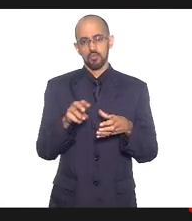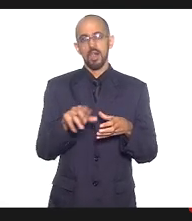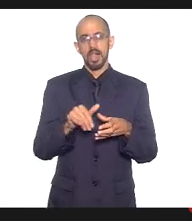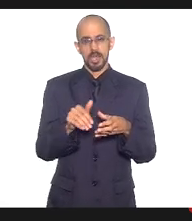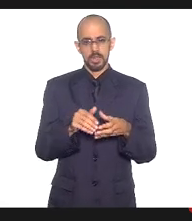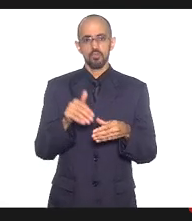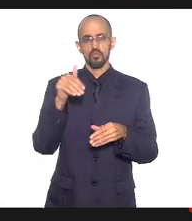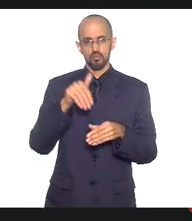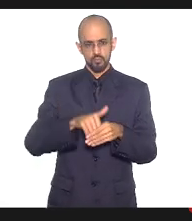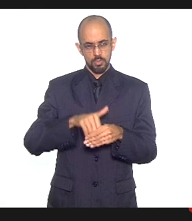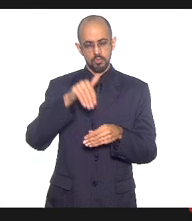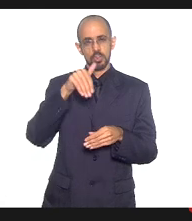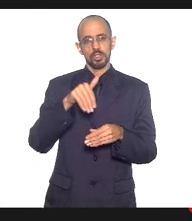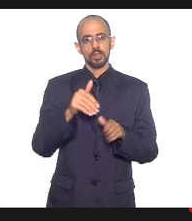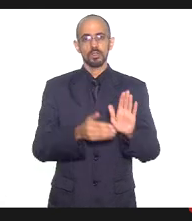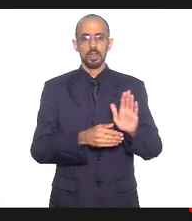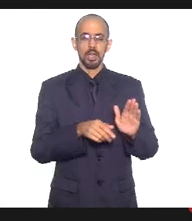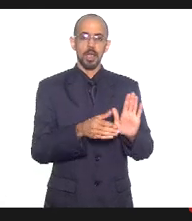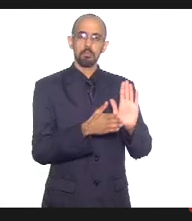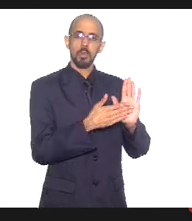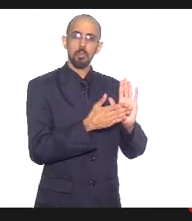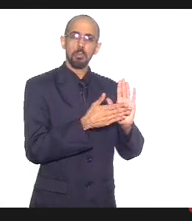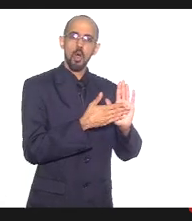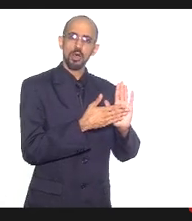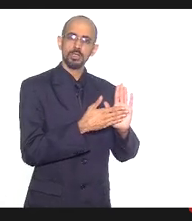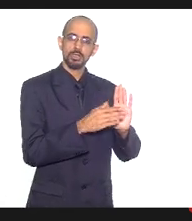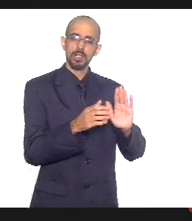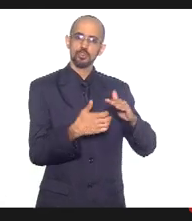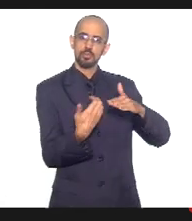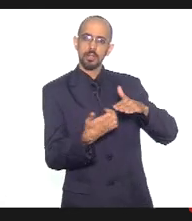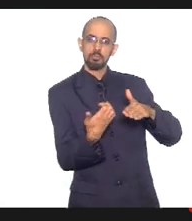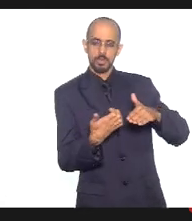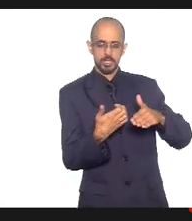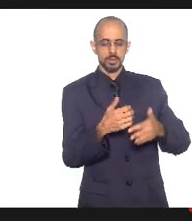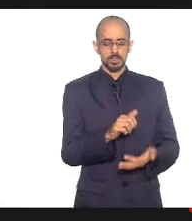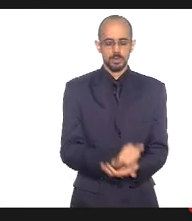aprovação proposta, no caso, pelo operador da parceria.